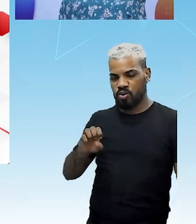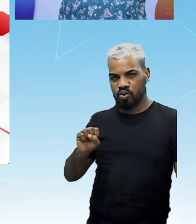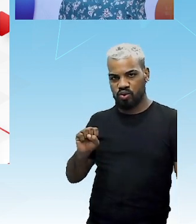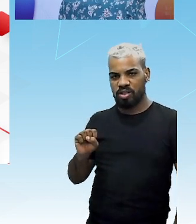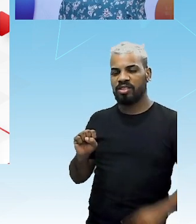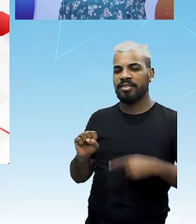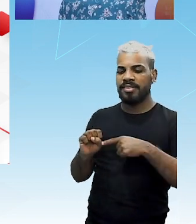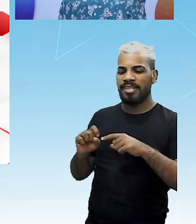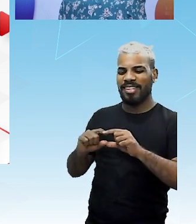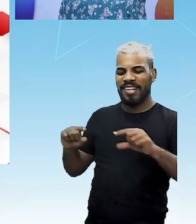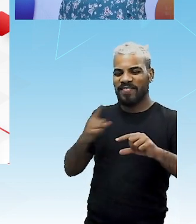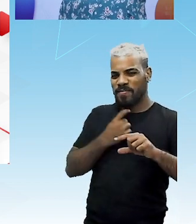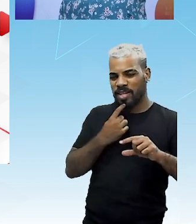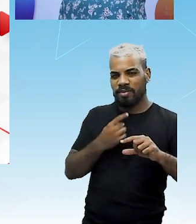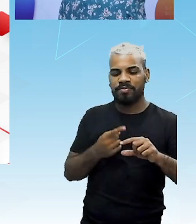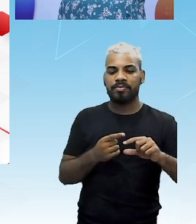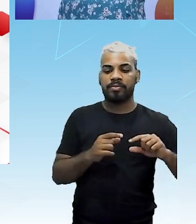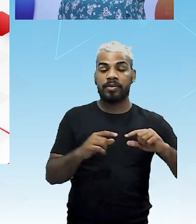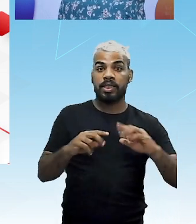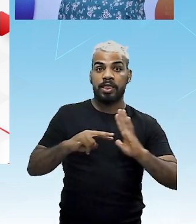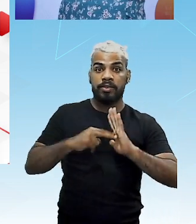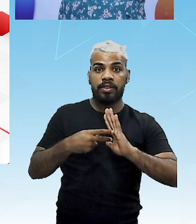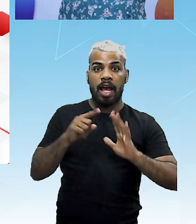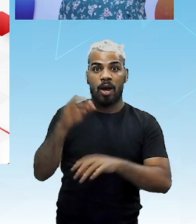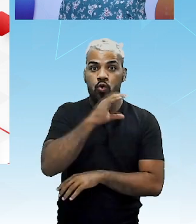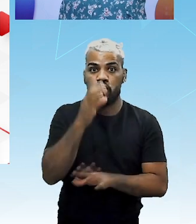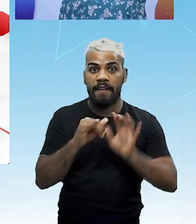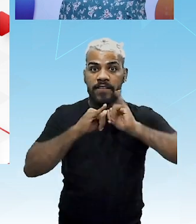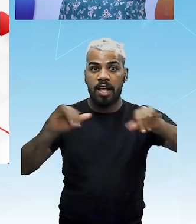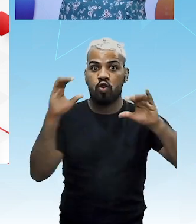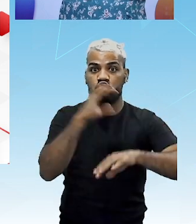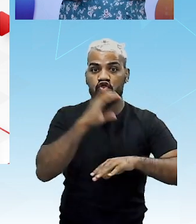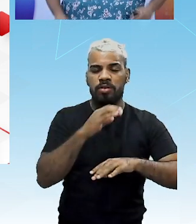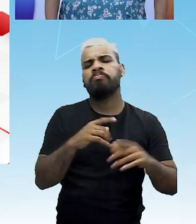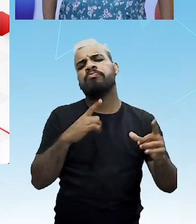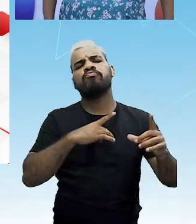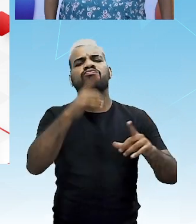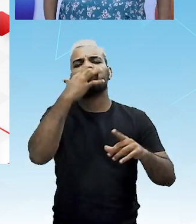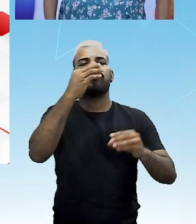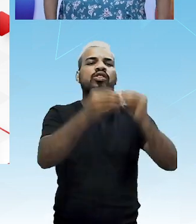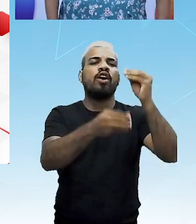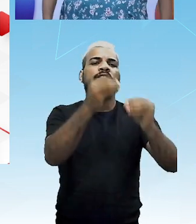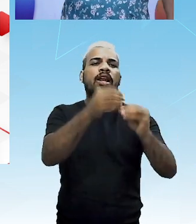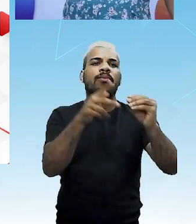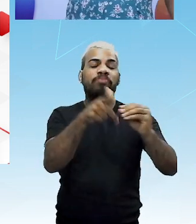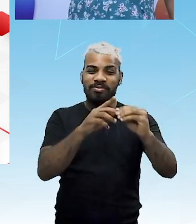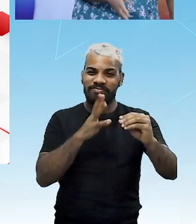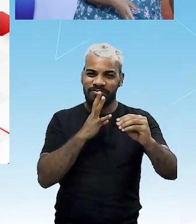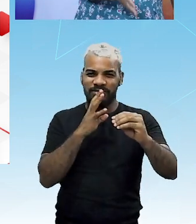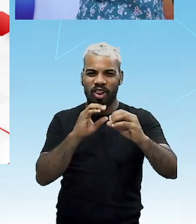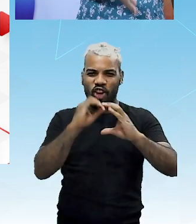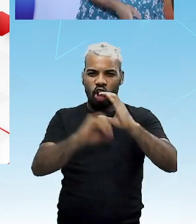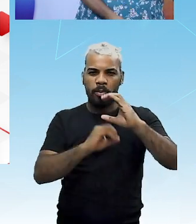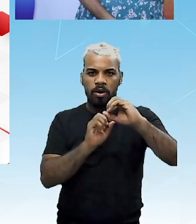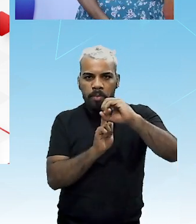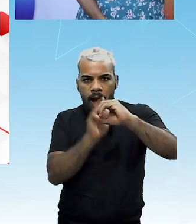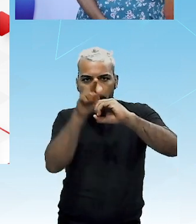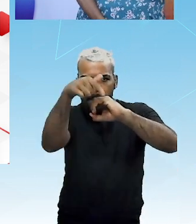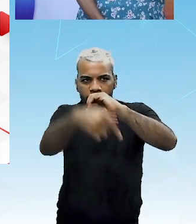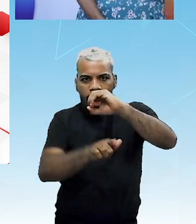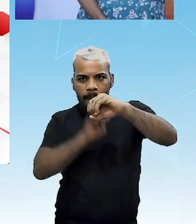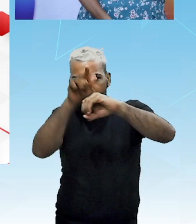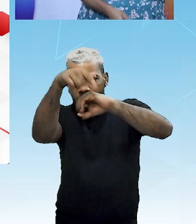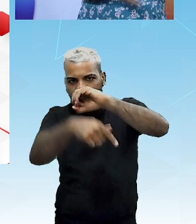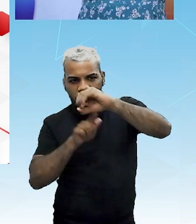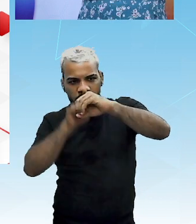urgente. Então, é quando interrompe a programação ali, vai dar uma notícia de imediato. E, como eu já falei no início